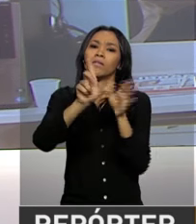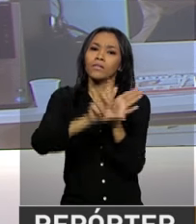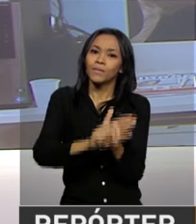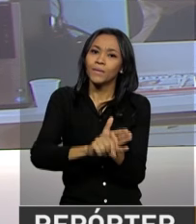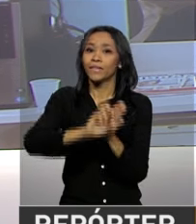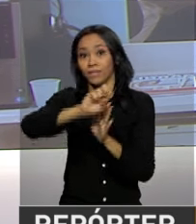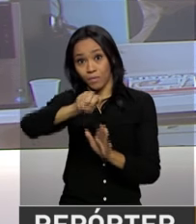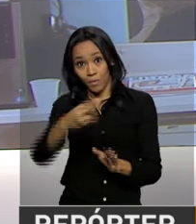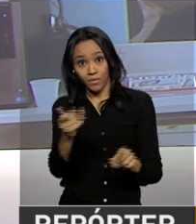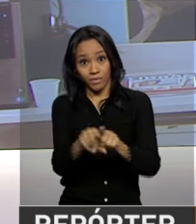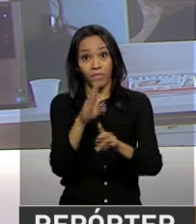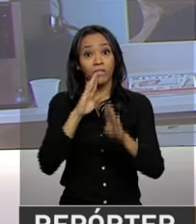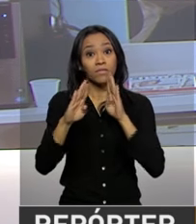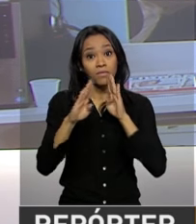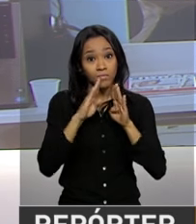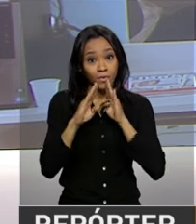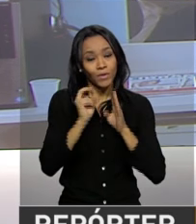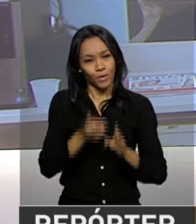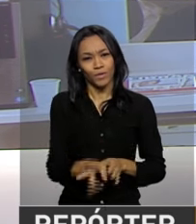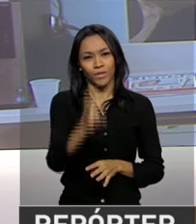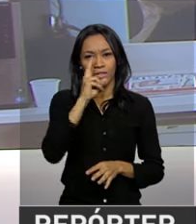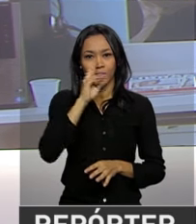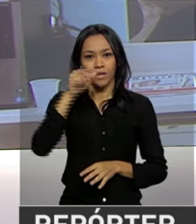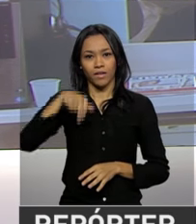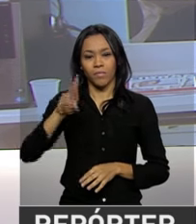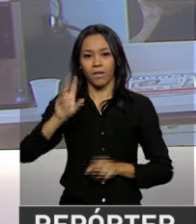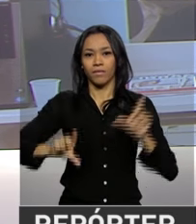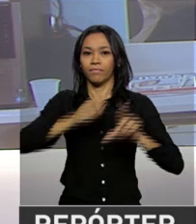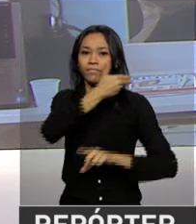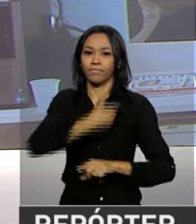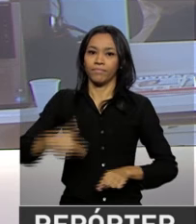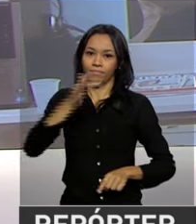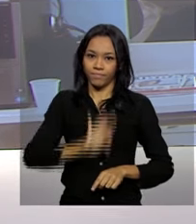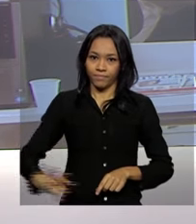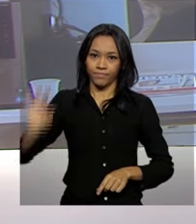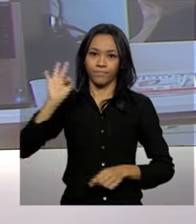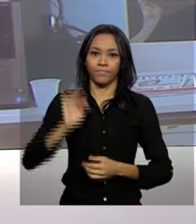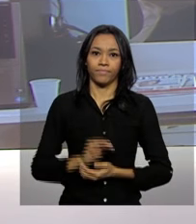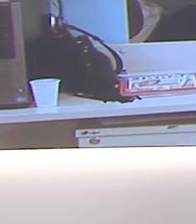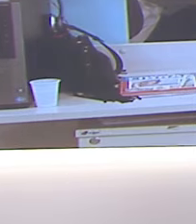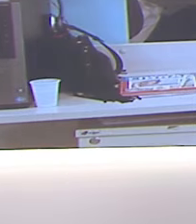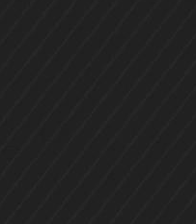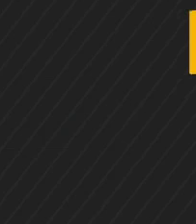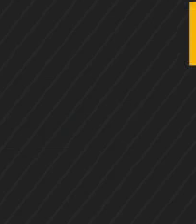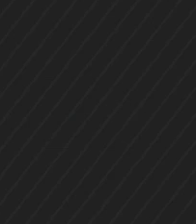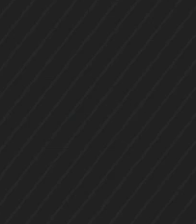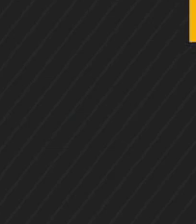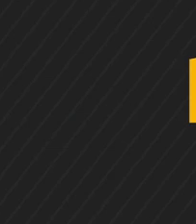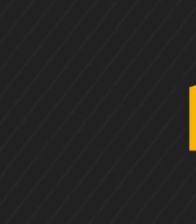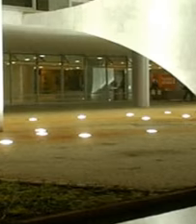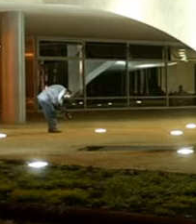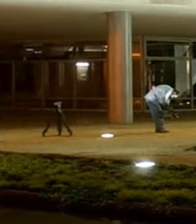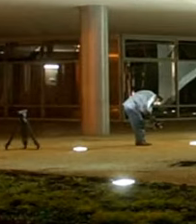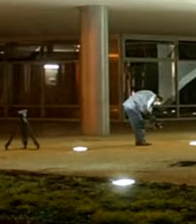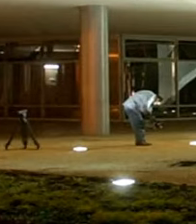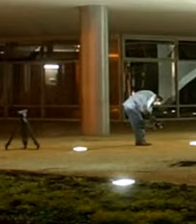no Twitter, no Facebook. Continue na NBR, a TV do Governo Federal.